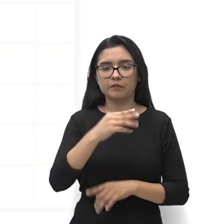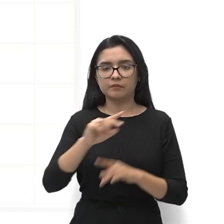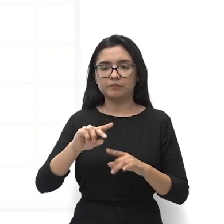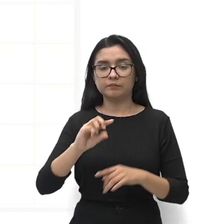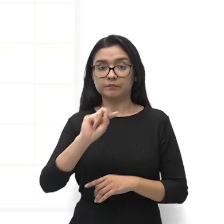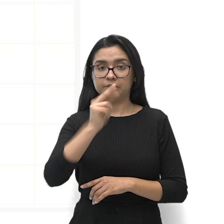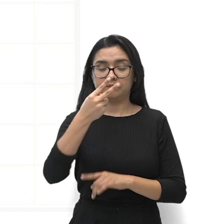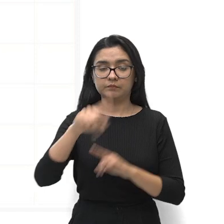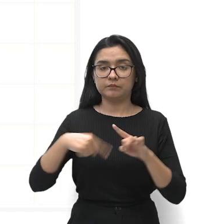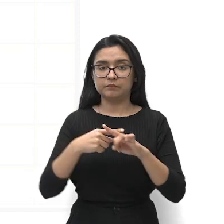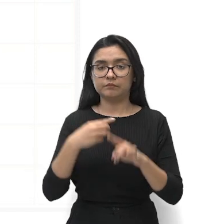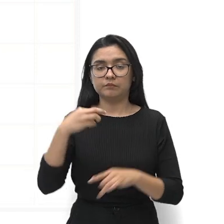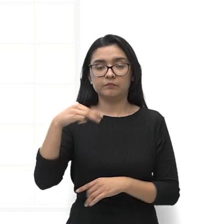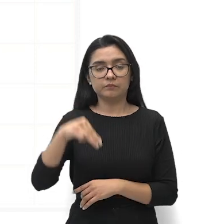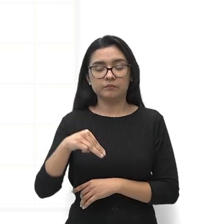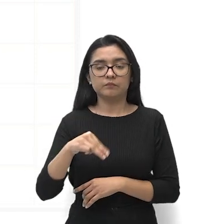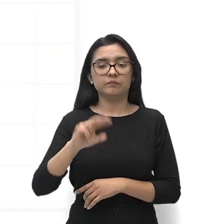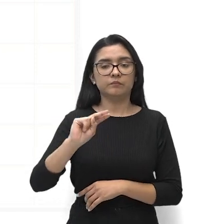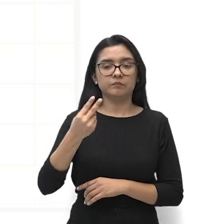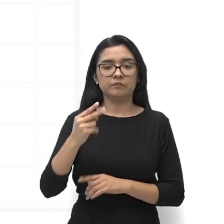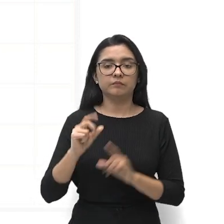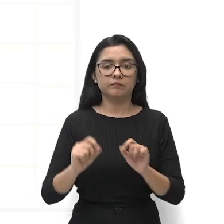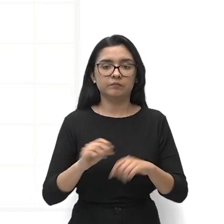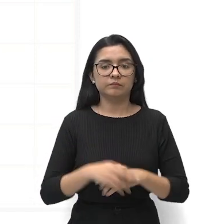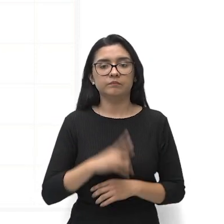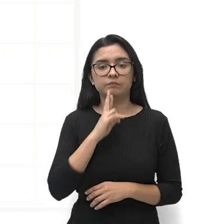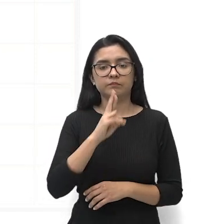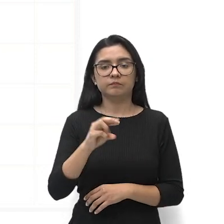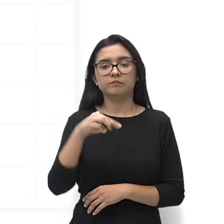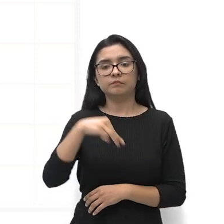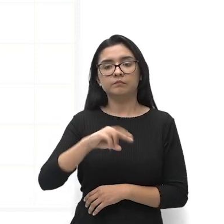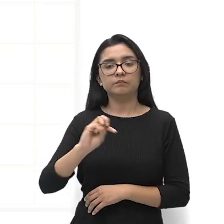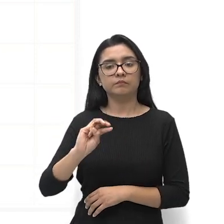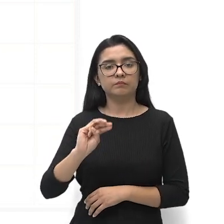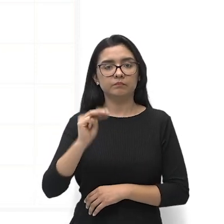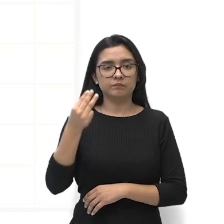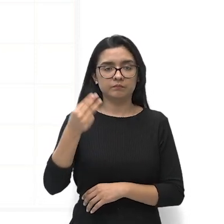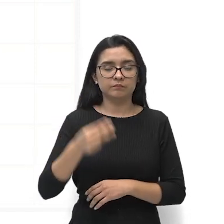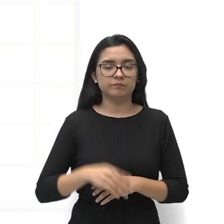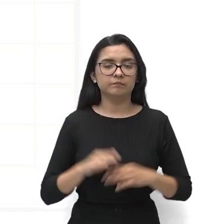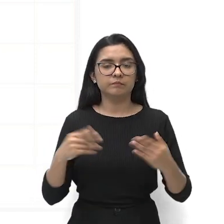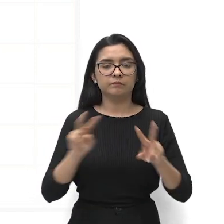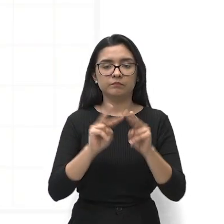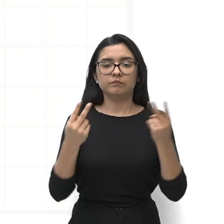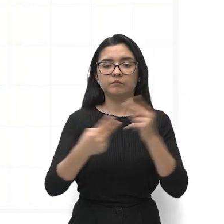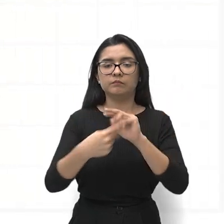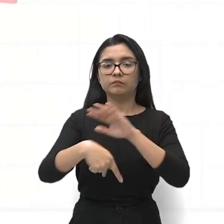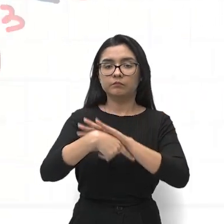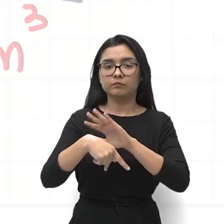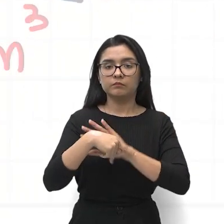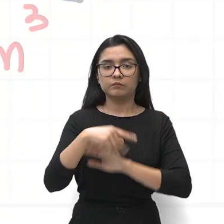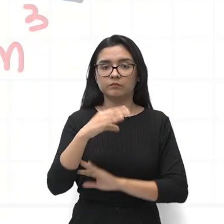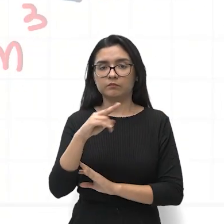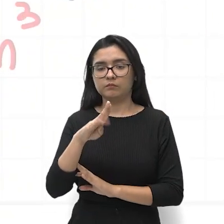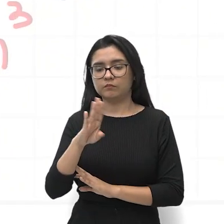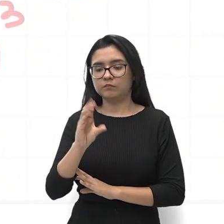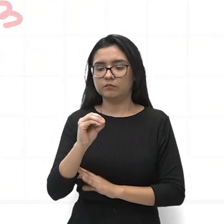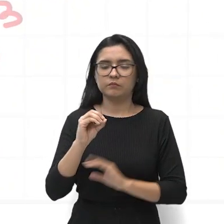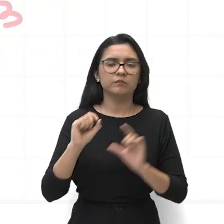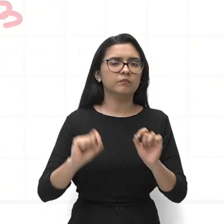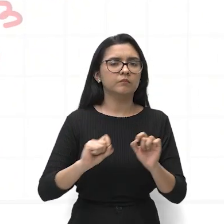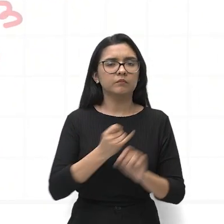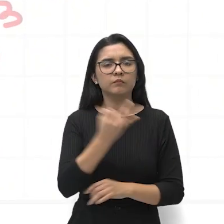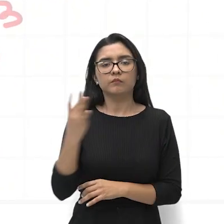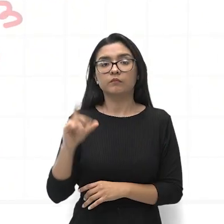M, somos expoentes, M ao cubo. Ou seja, o volume aqui desse nosso